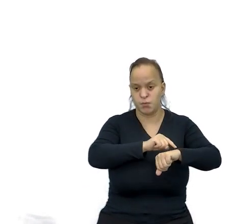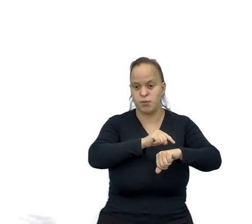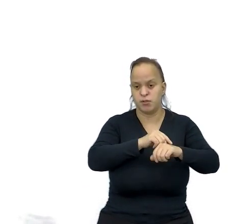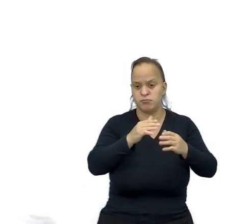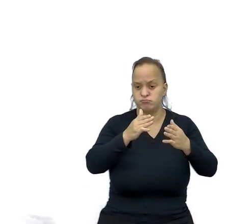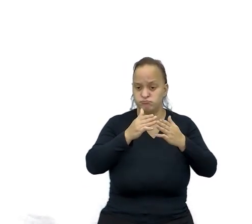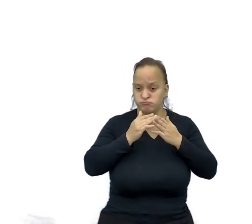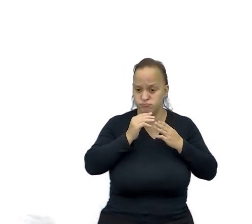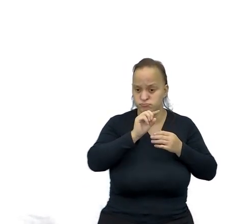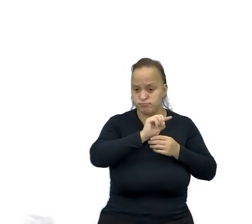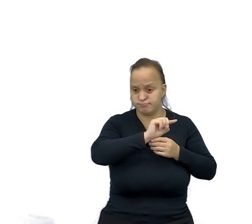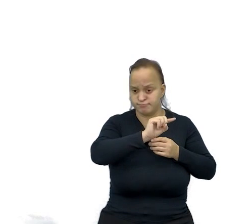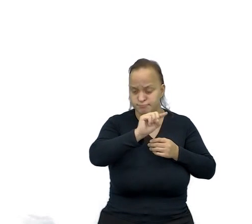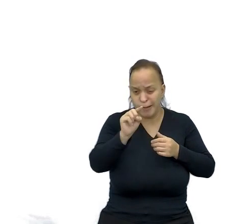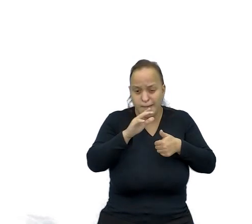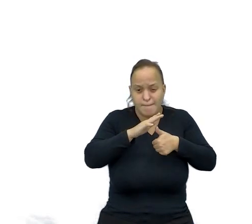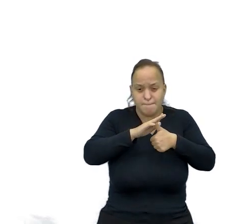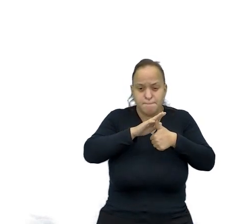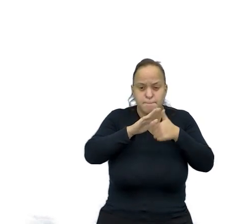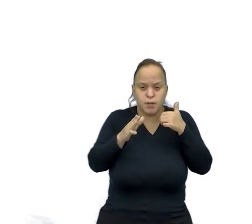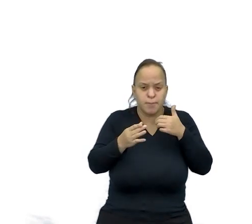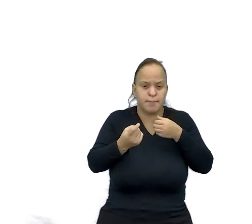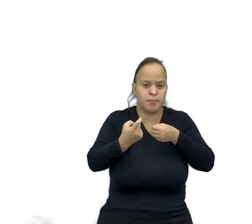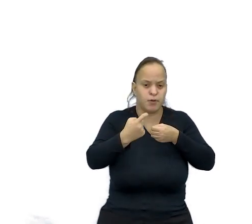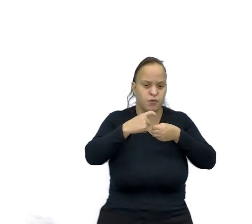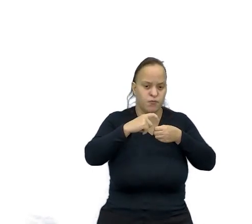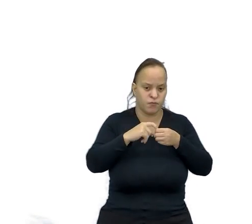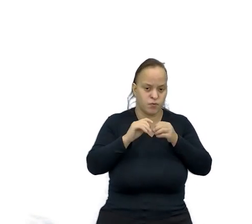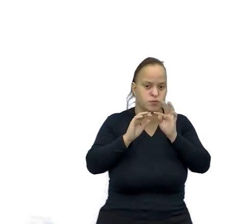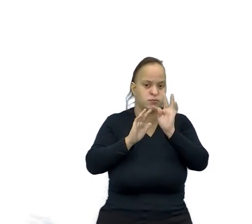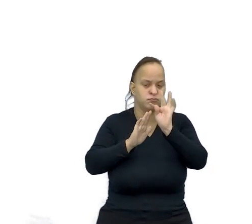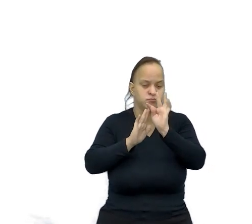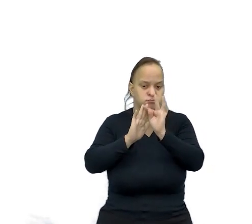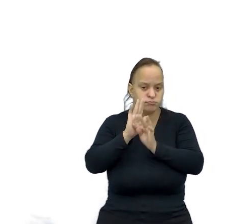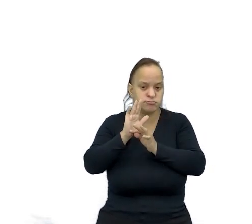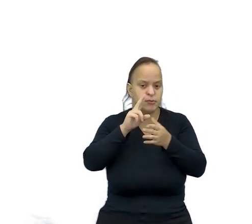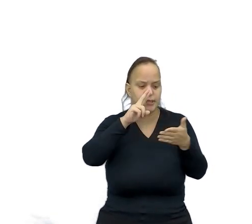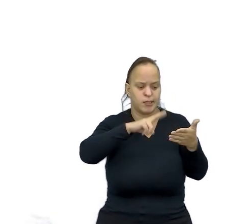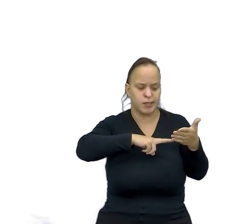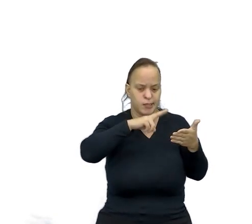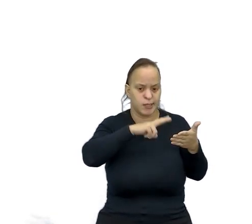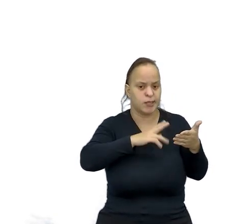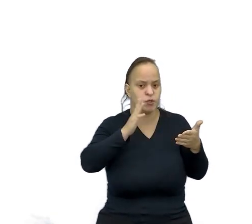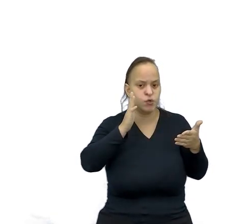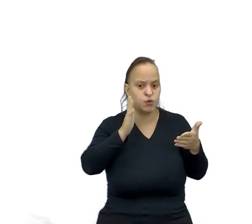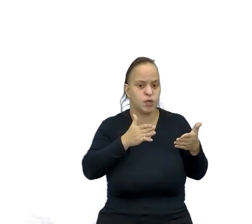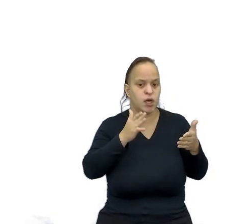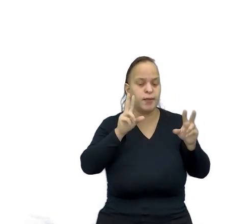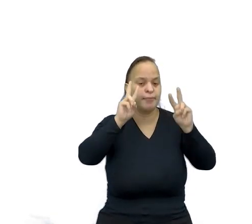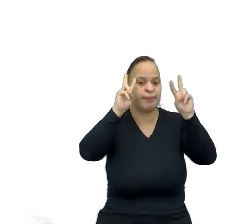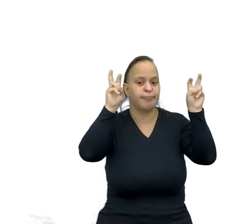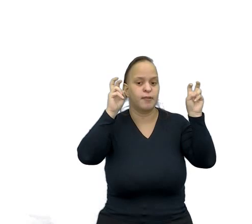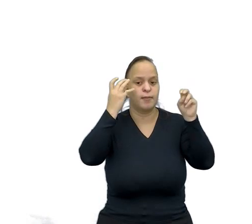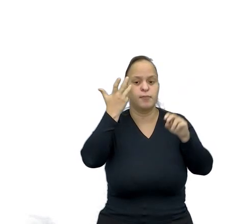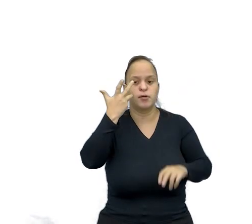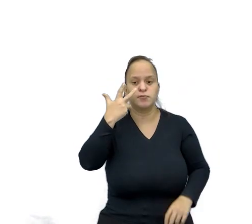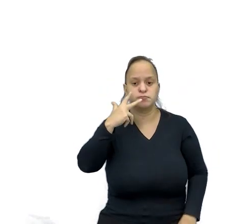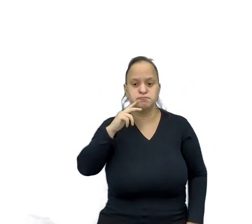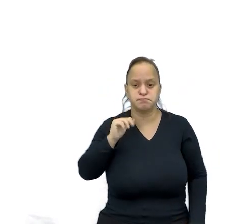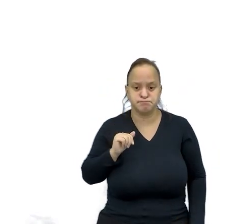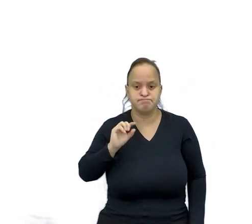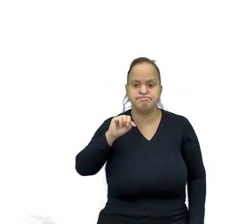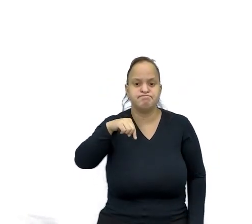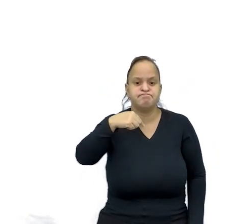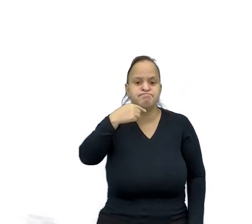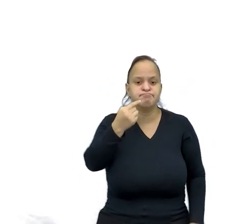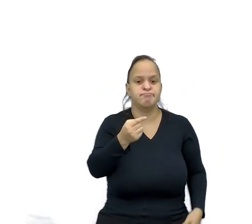para vocês primeiro fazerem uma retomada do texto que foi lido na primeira aula, a infância, e depois fazer a